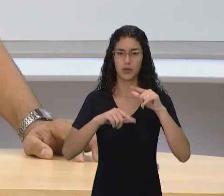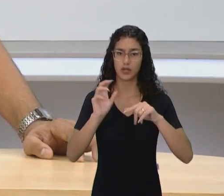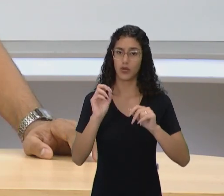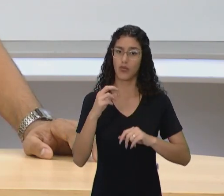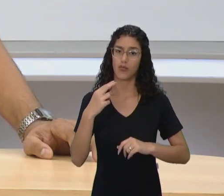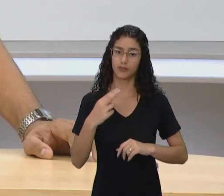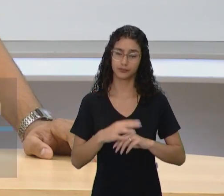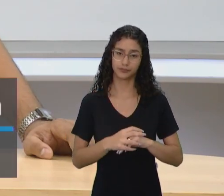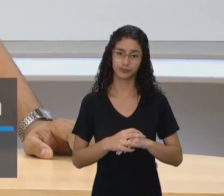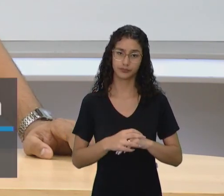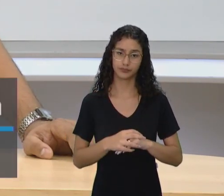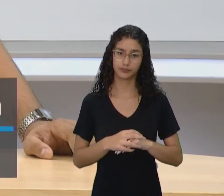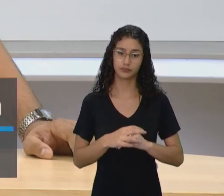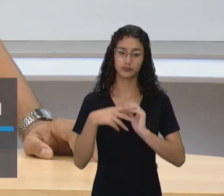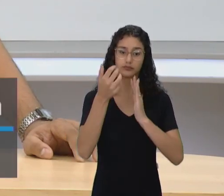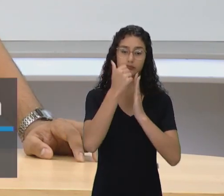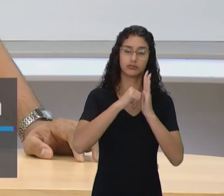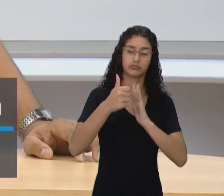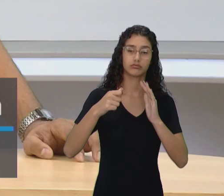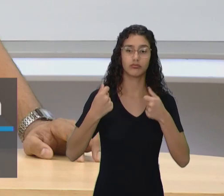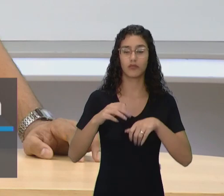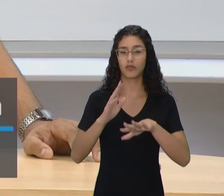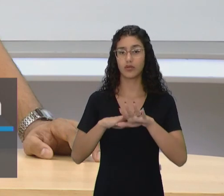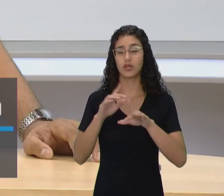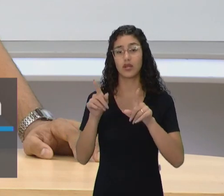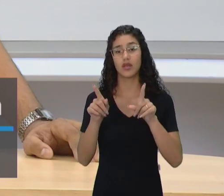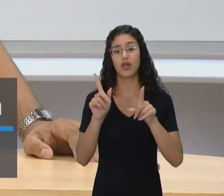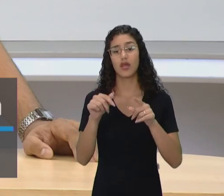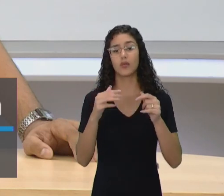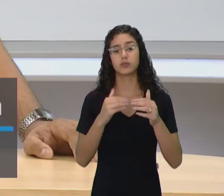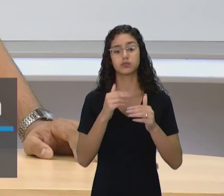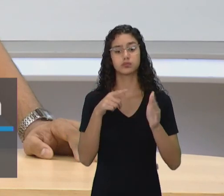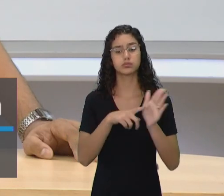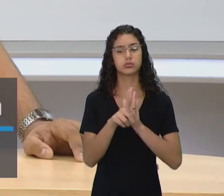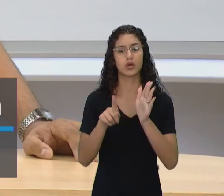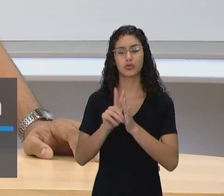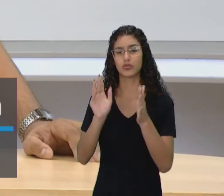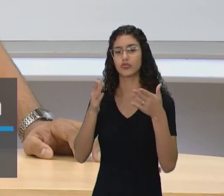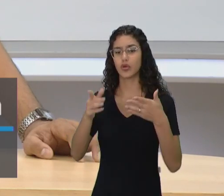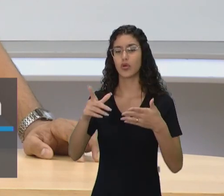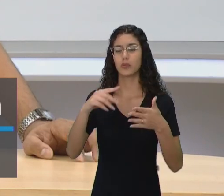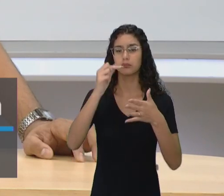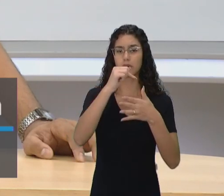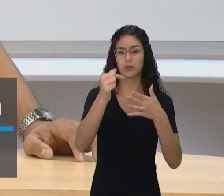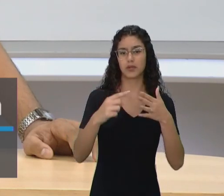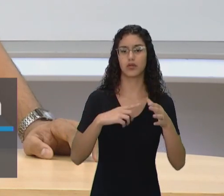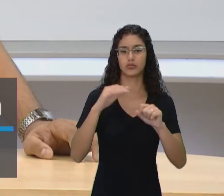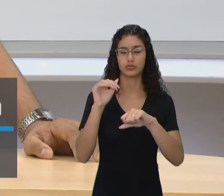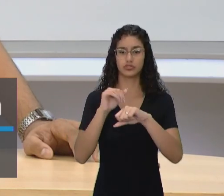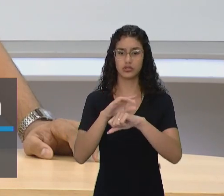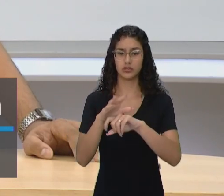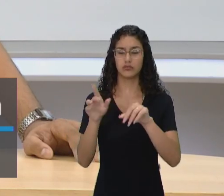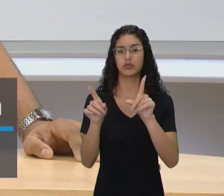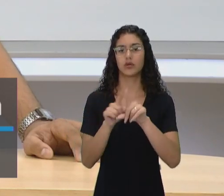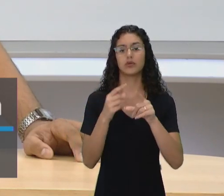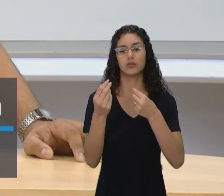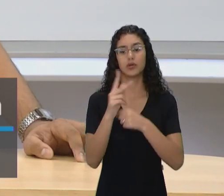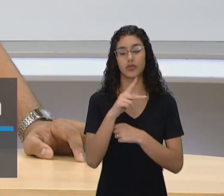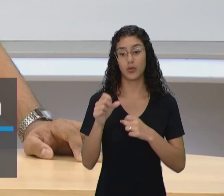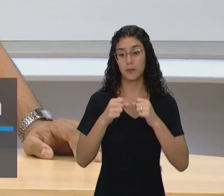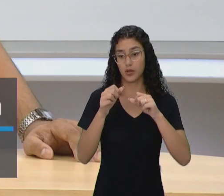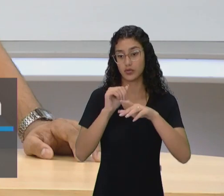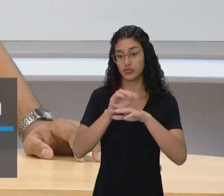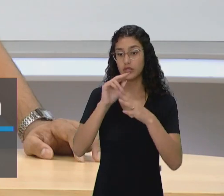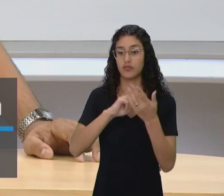lá, a análise que deve ser feita tem que ser feita a partir de perguntas norteadoras. Eu deixei algumas como sugestão aqui, o seu professor pode